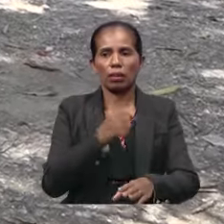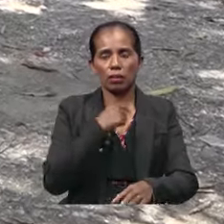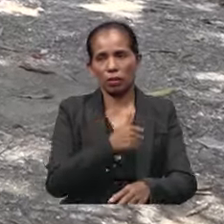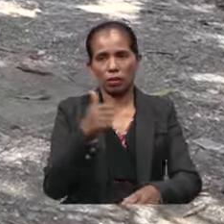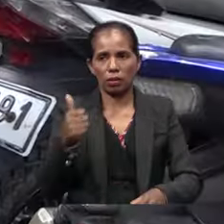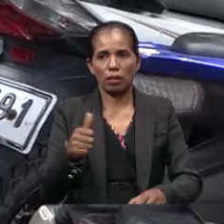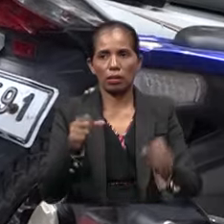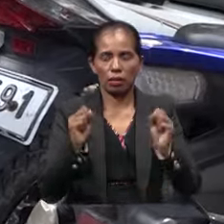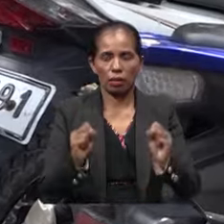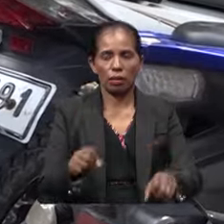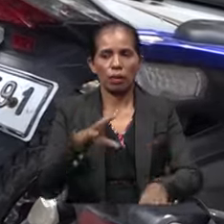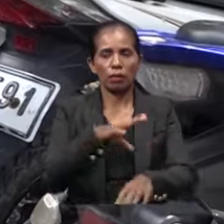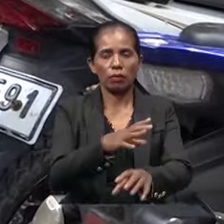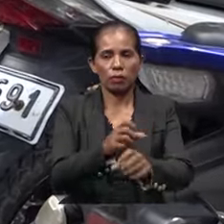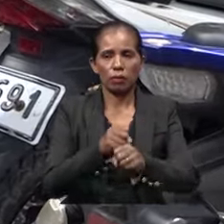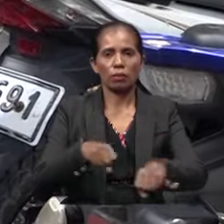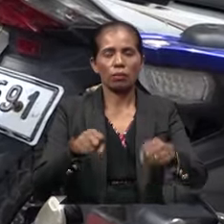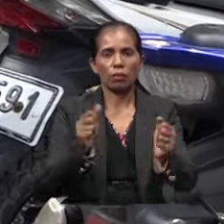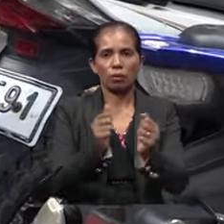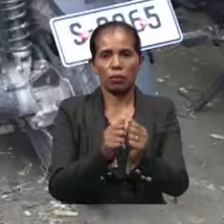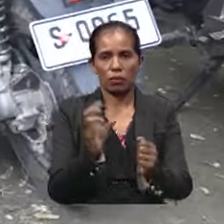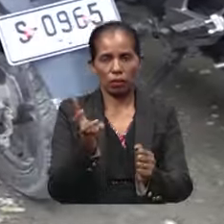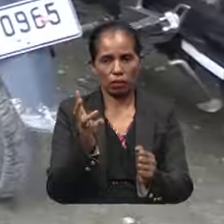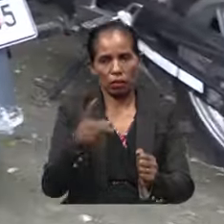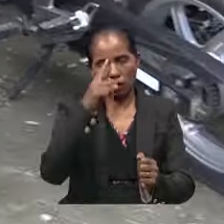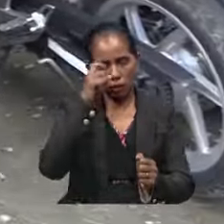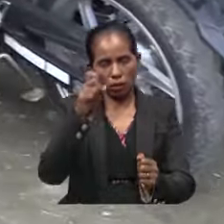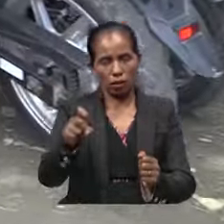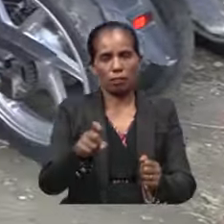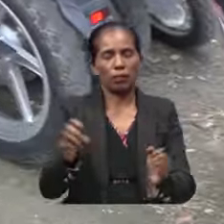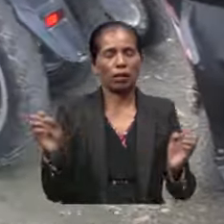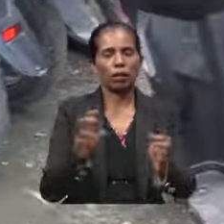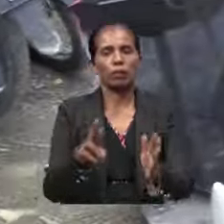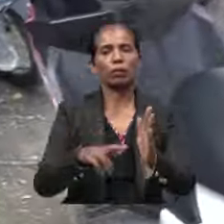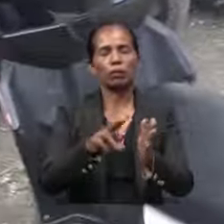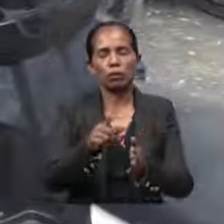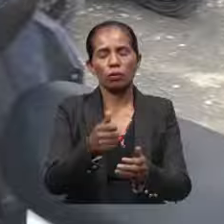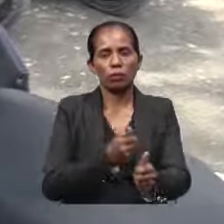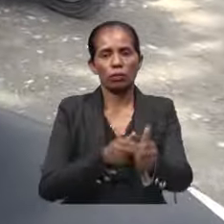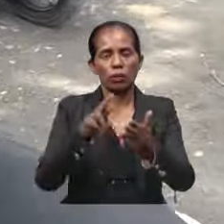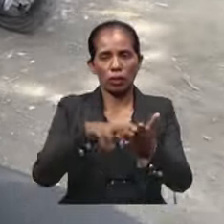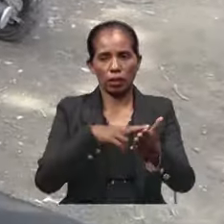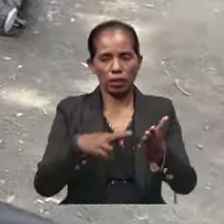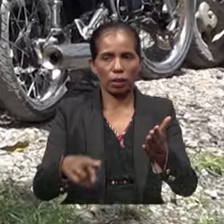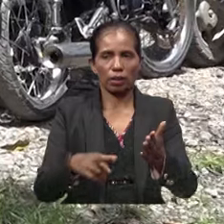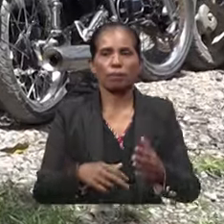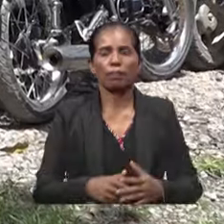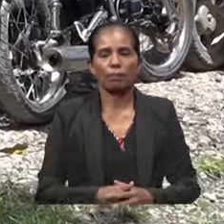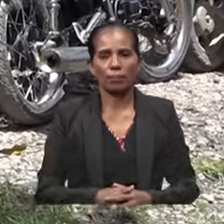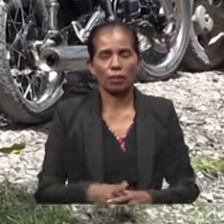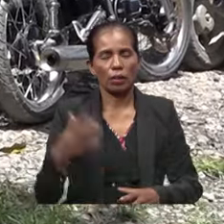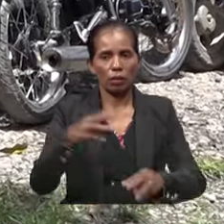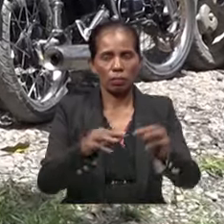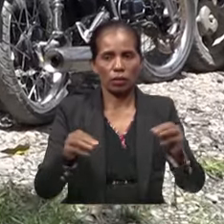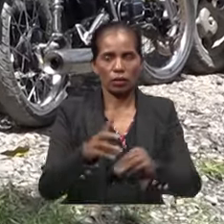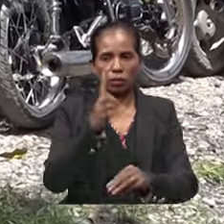seluk konsege prende motorizada neng lulu resin tambah viola regra transito motorizada hirak ne asegura hela iha komando pentel munisipi dili o